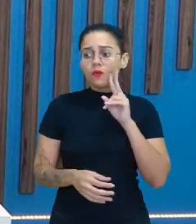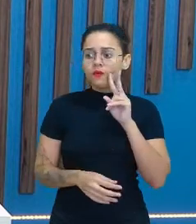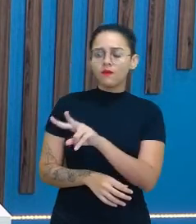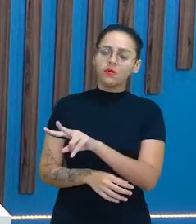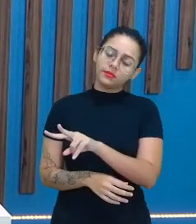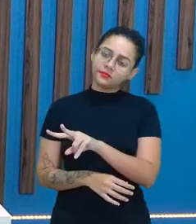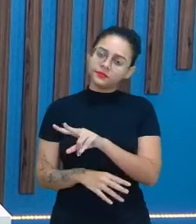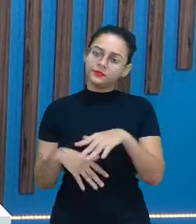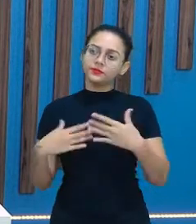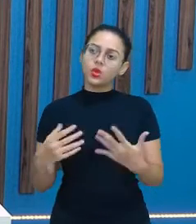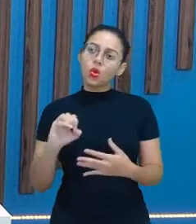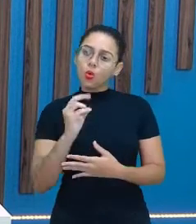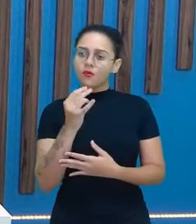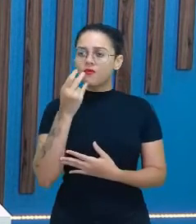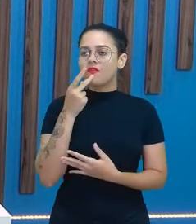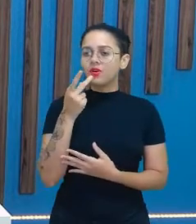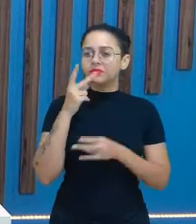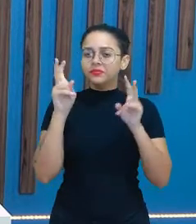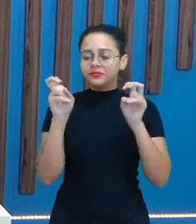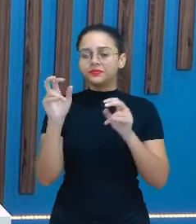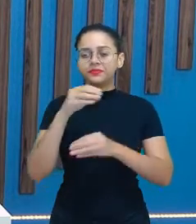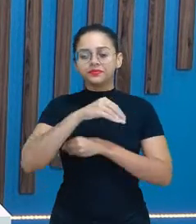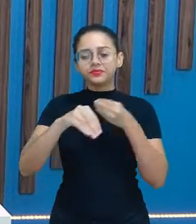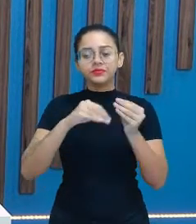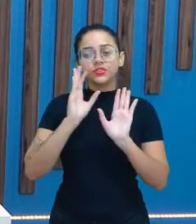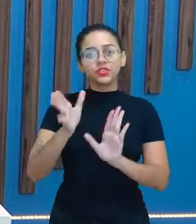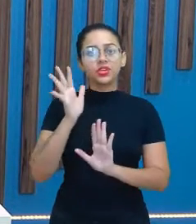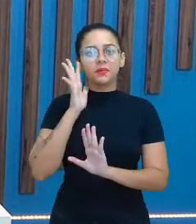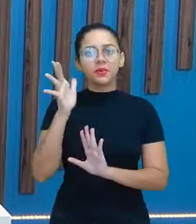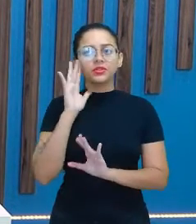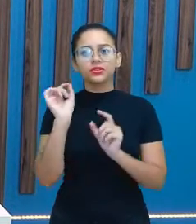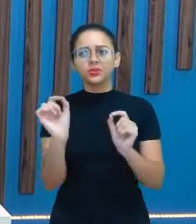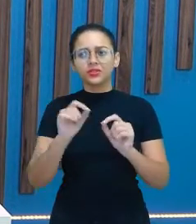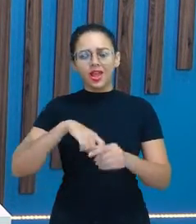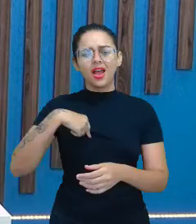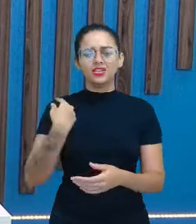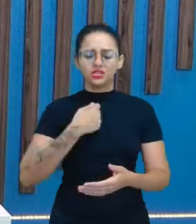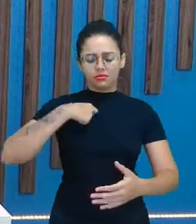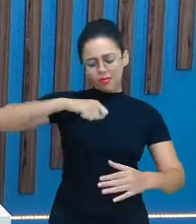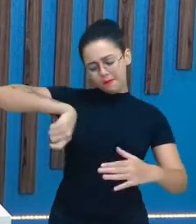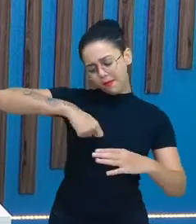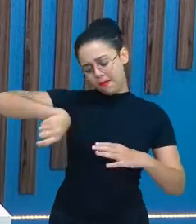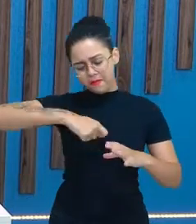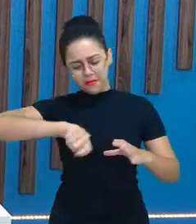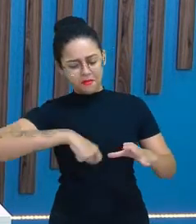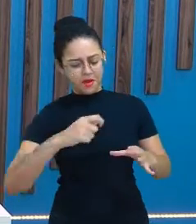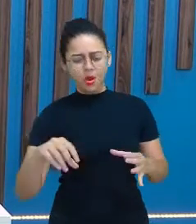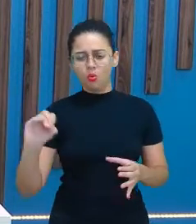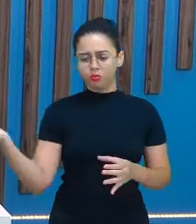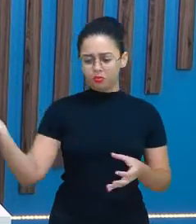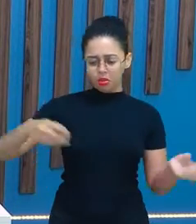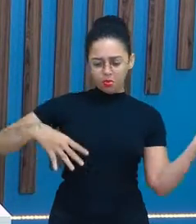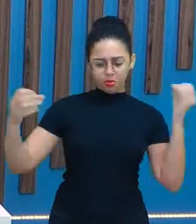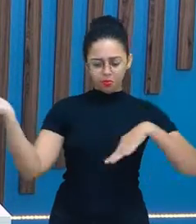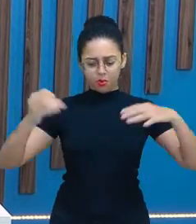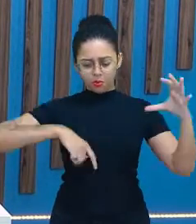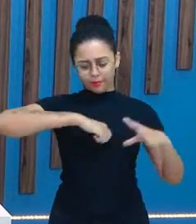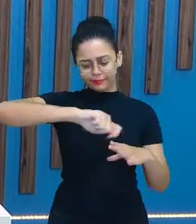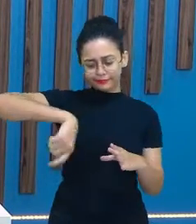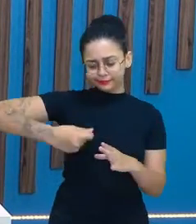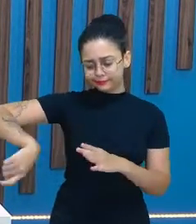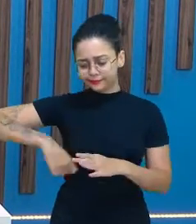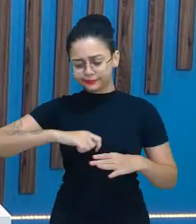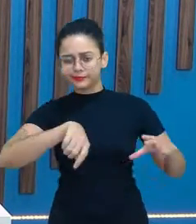né quando a gente fala em mistura na verdade a gente já imagina o que a gente mexendo né jogando coisas